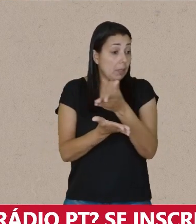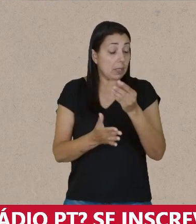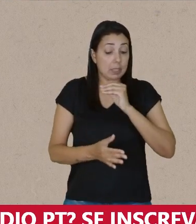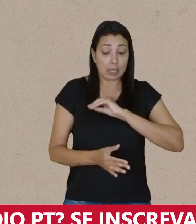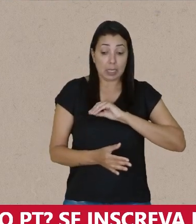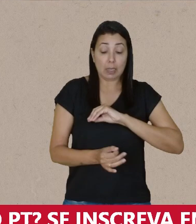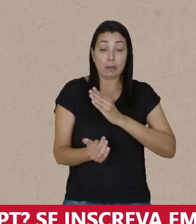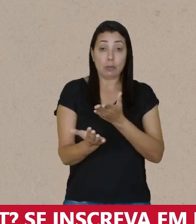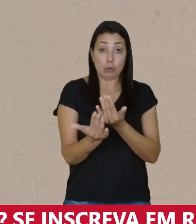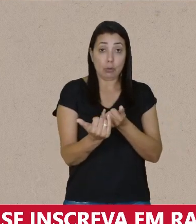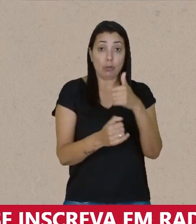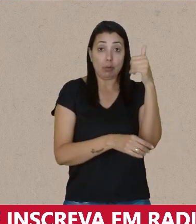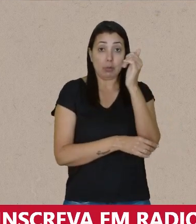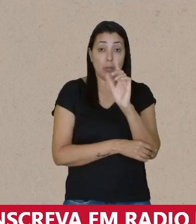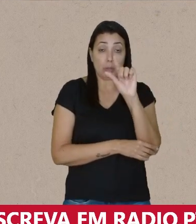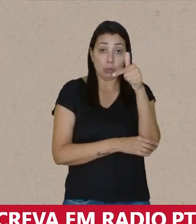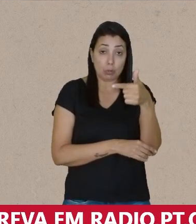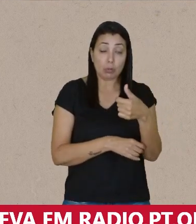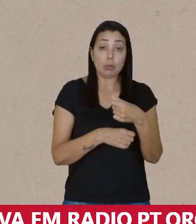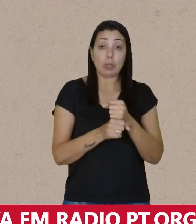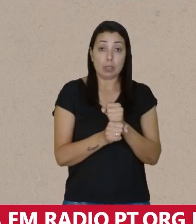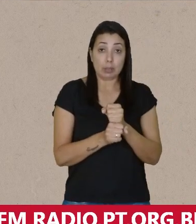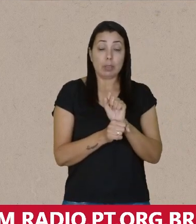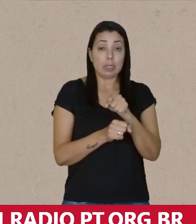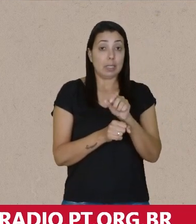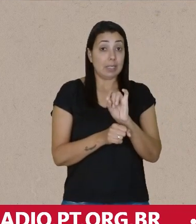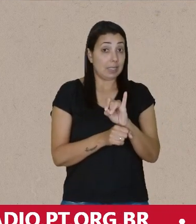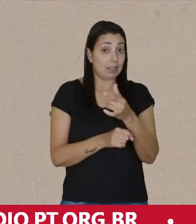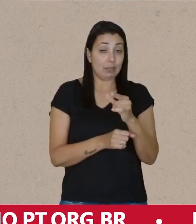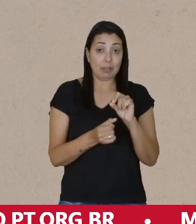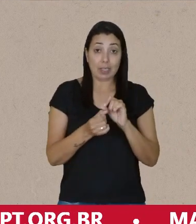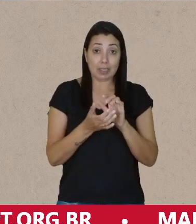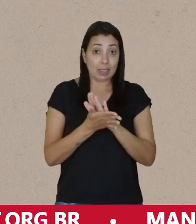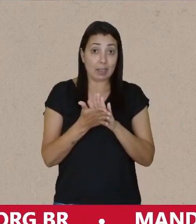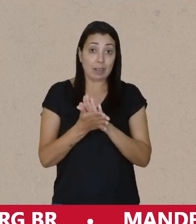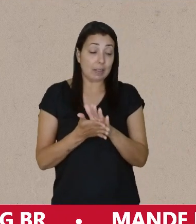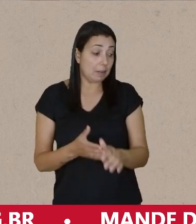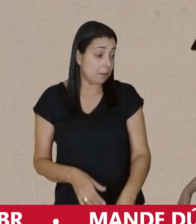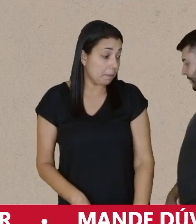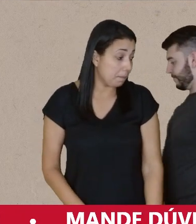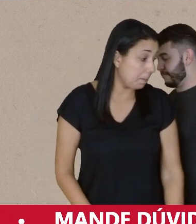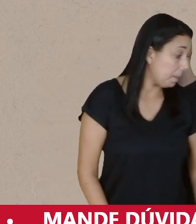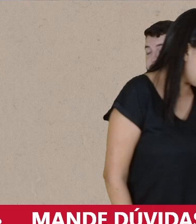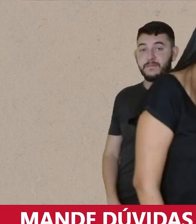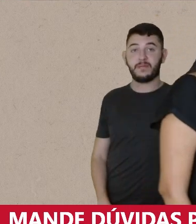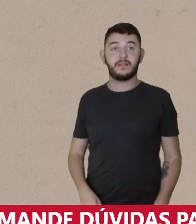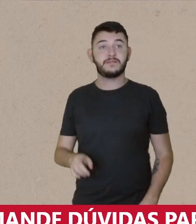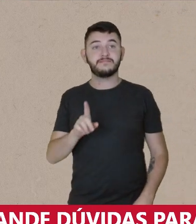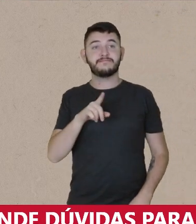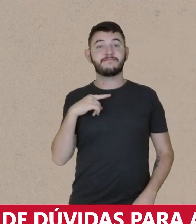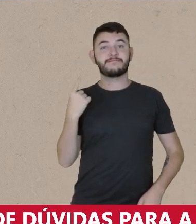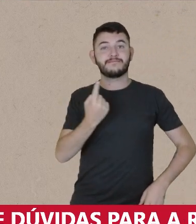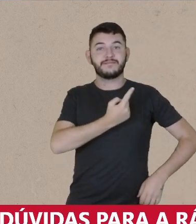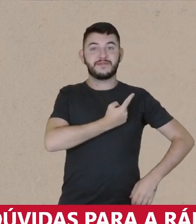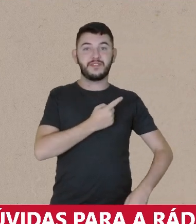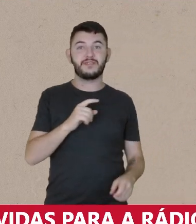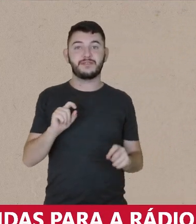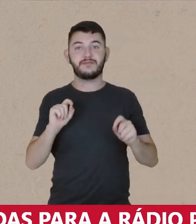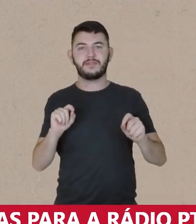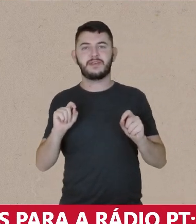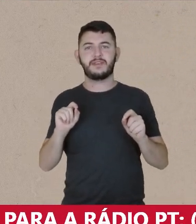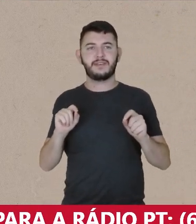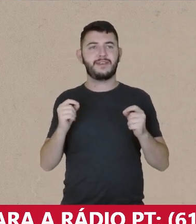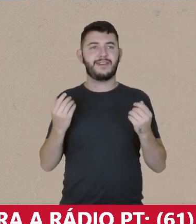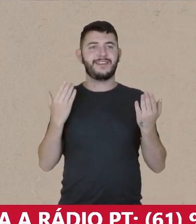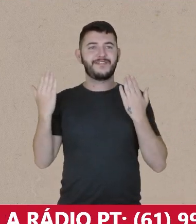da juventude do Brasil nos próximos anos, se não fazermos revolução científico-técnica, nós estaremos fora do mundo, seremos uma